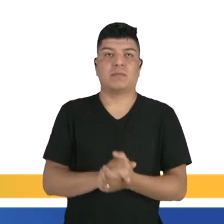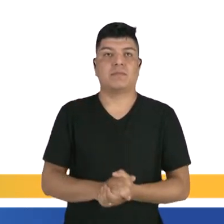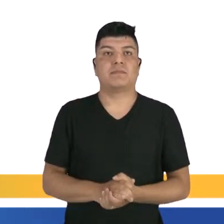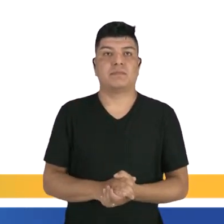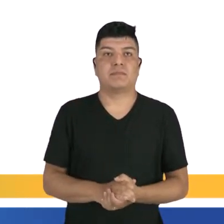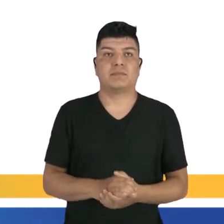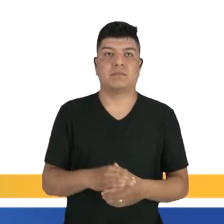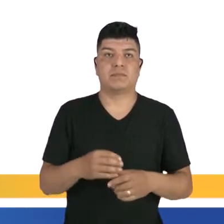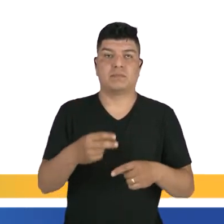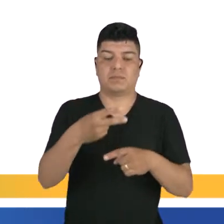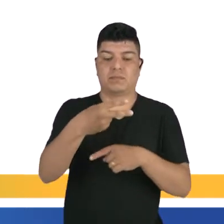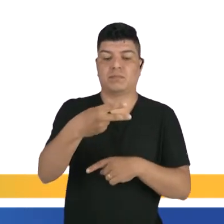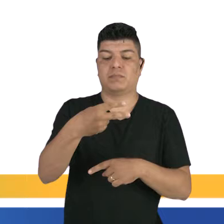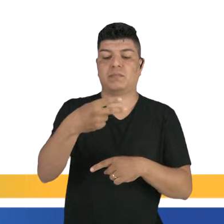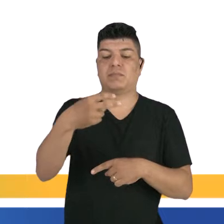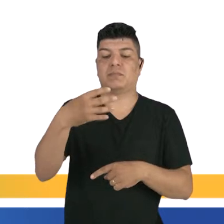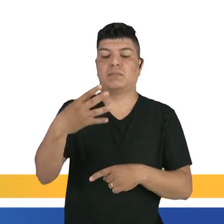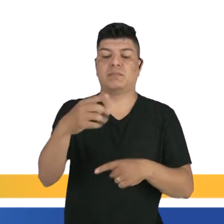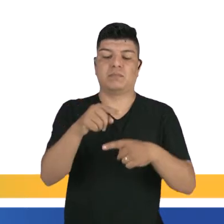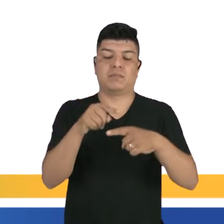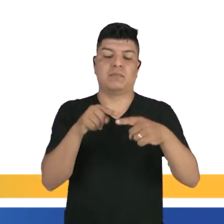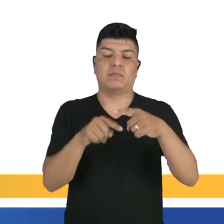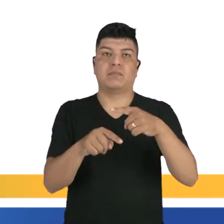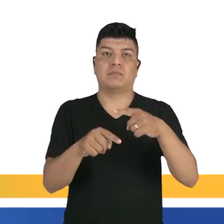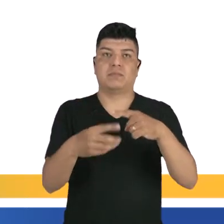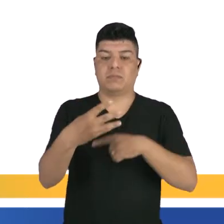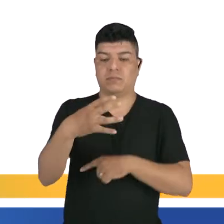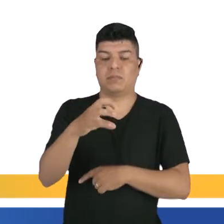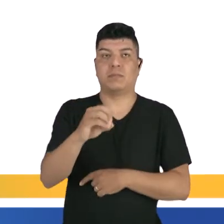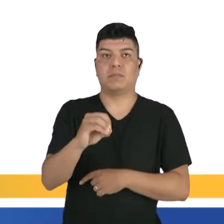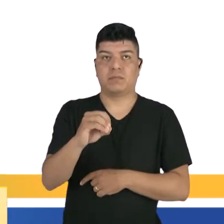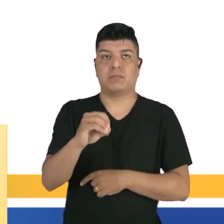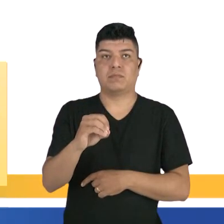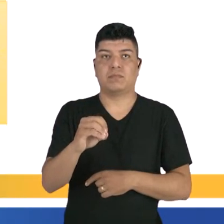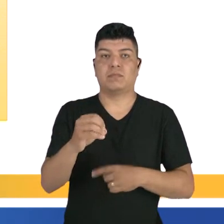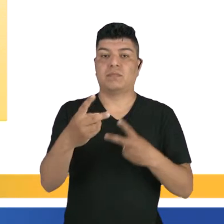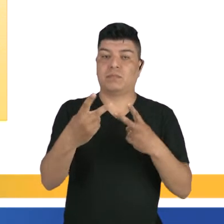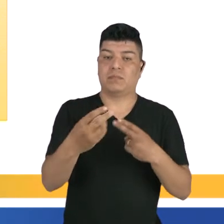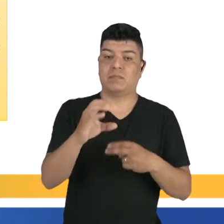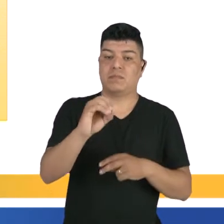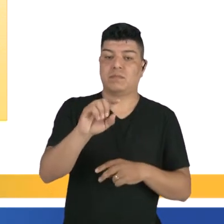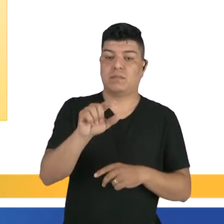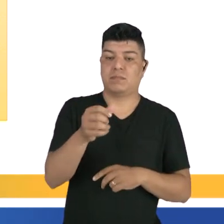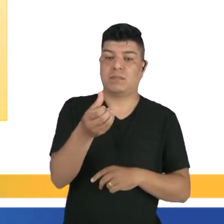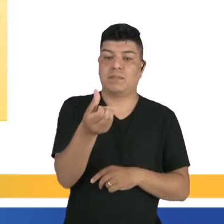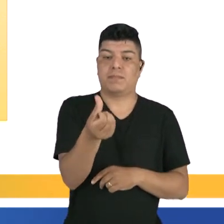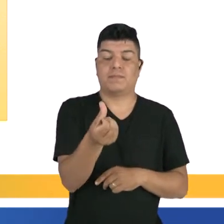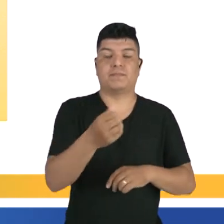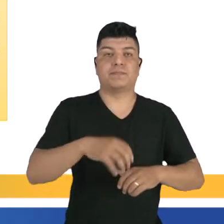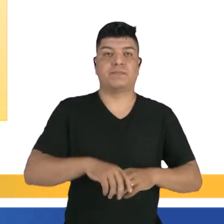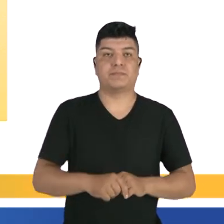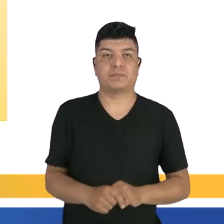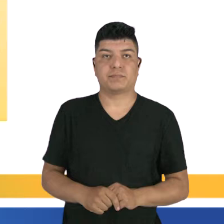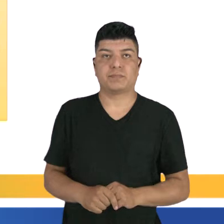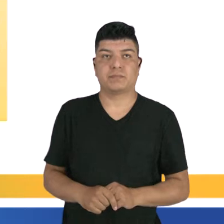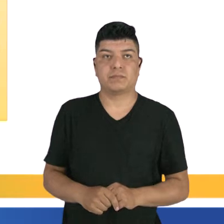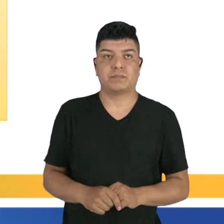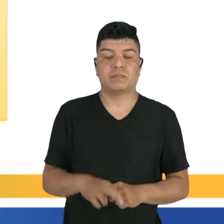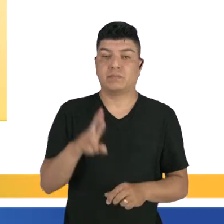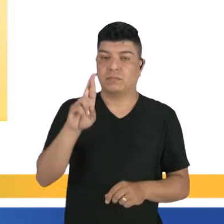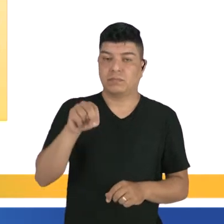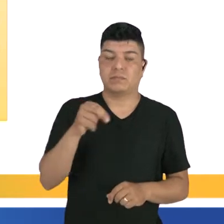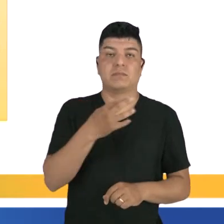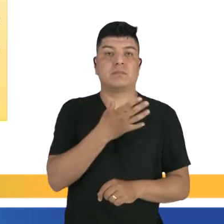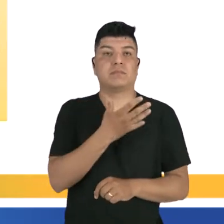aqui, ó, 24 dividido para 40, deu 0,6, ok? Então, a razão